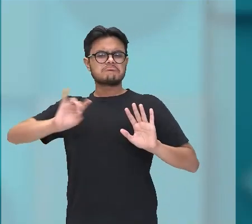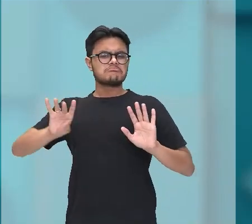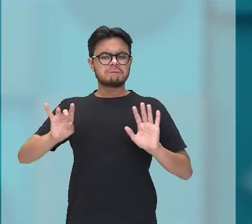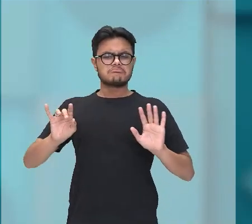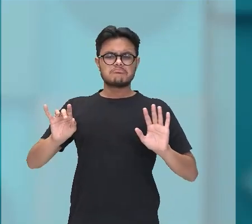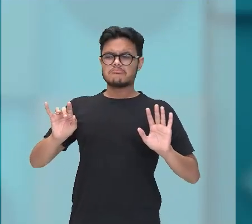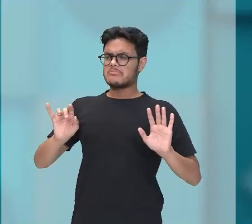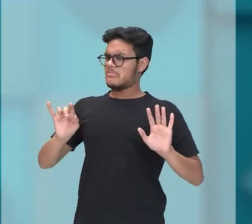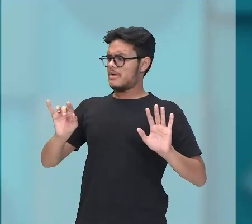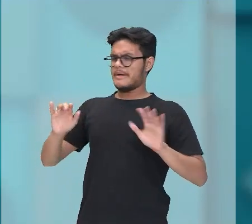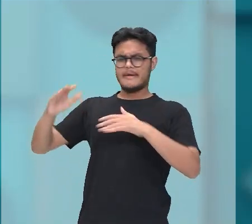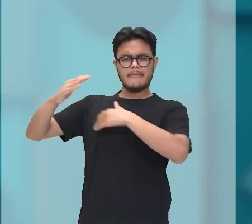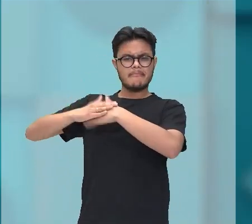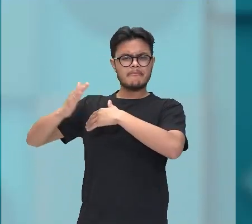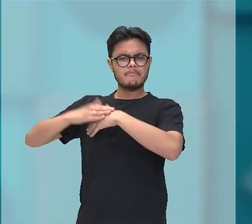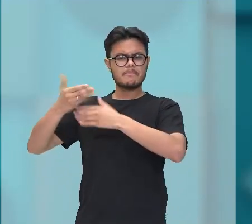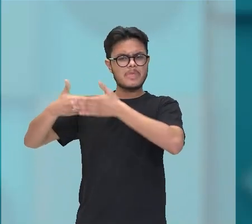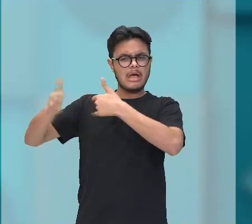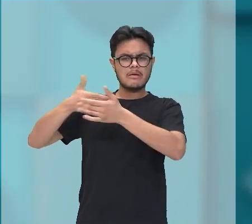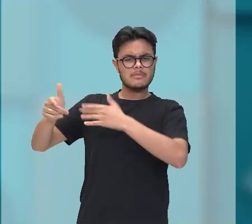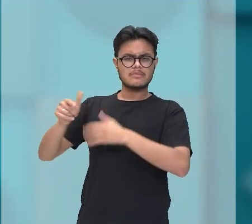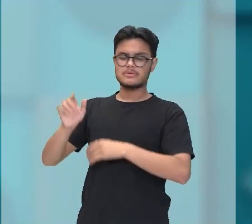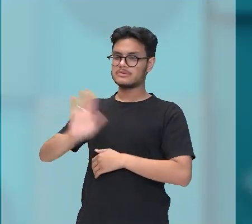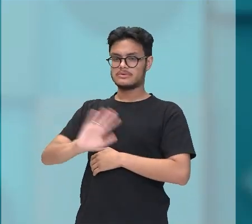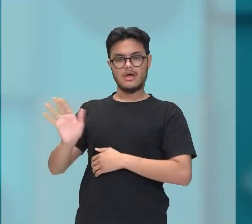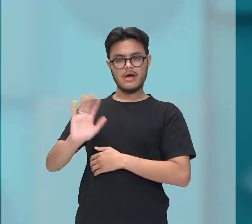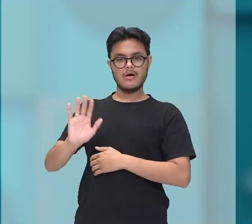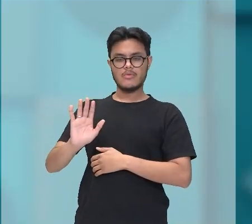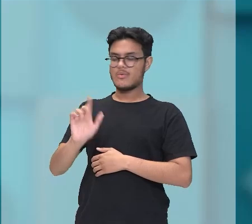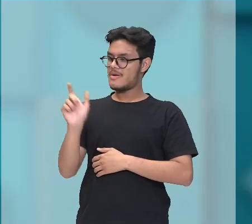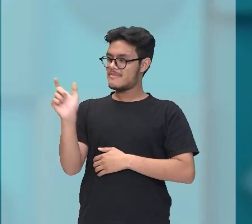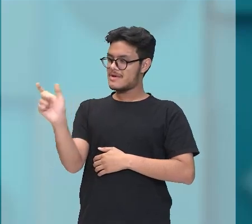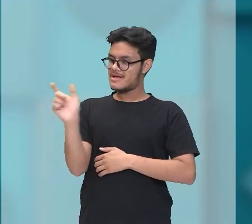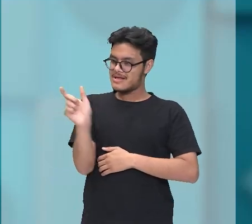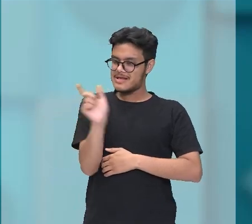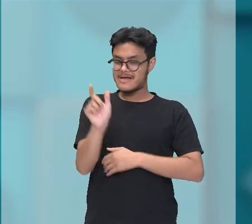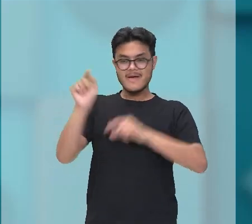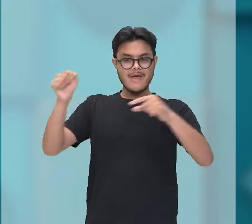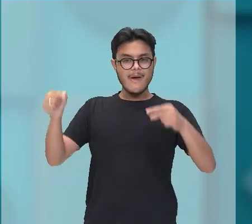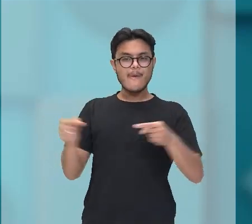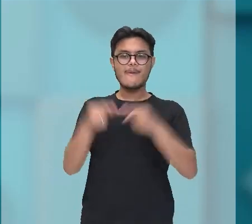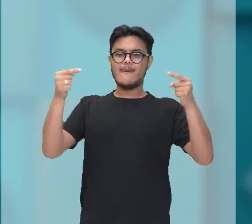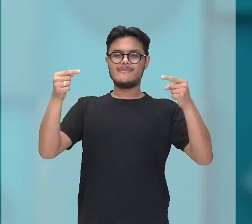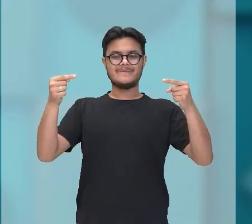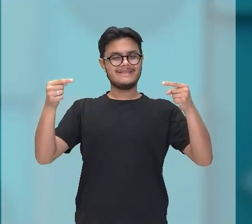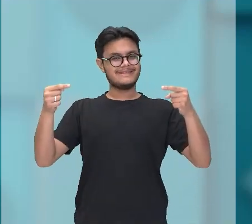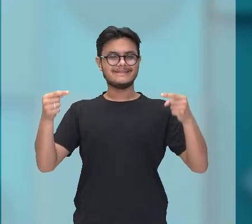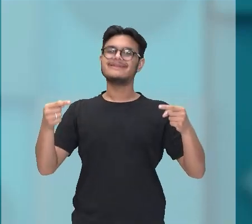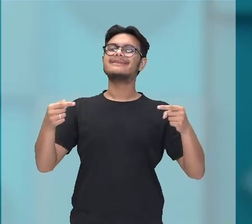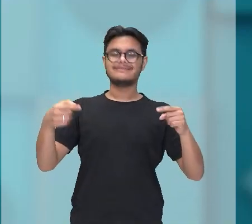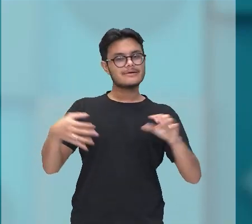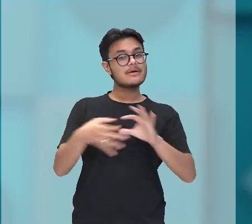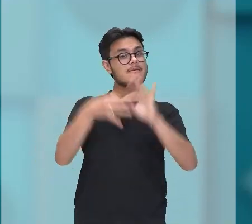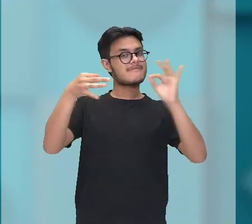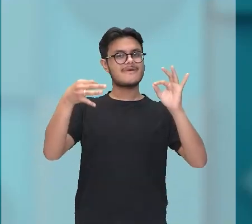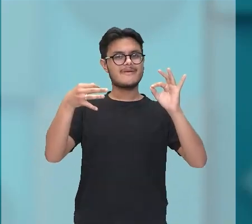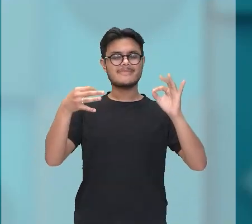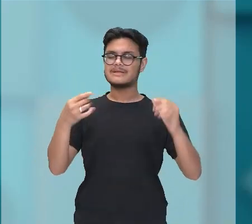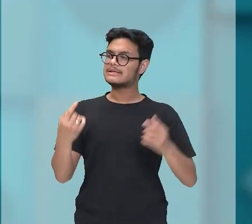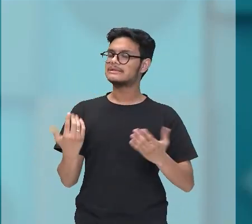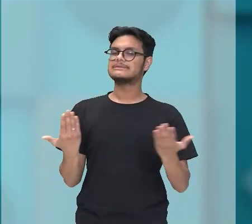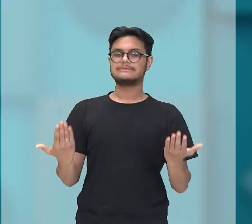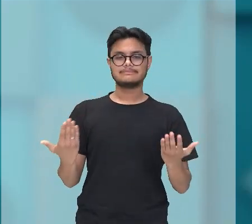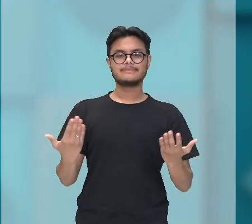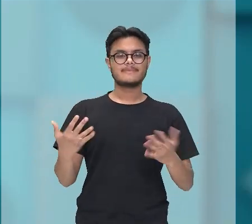ideias soltas. As ideias vão se associar uma à outra, né? Nesse processo, então,